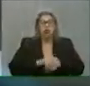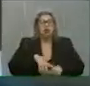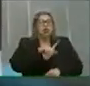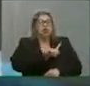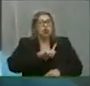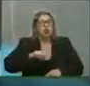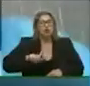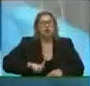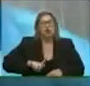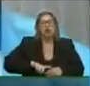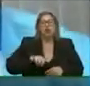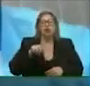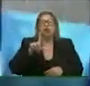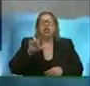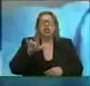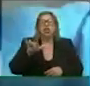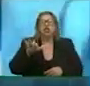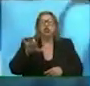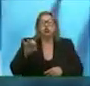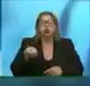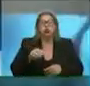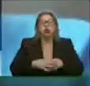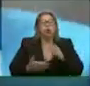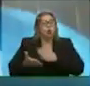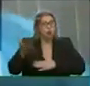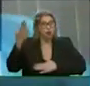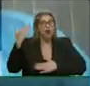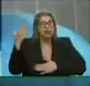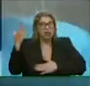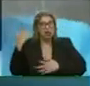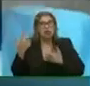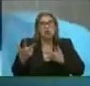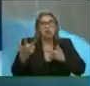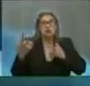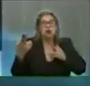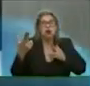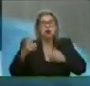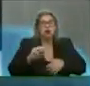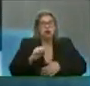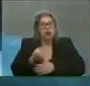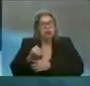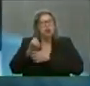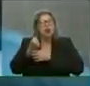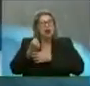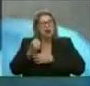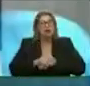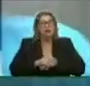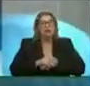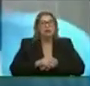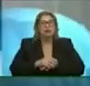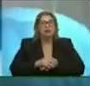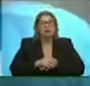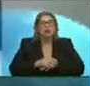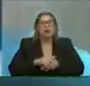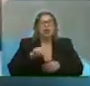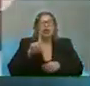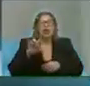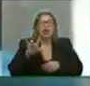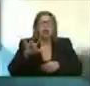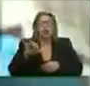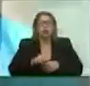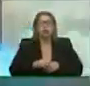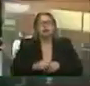que nós temos aqui, como já dizia no passado os governantes que defendiam o Rio Grande. É taque governicho mesmo.